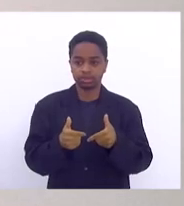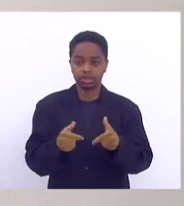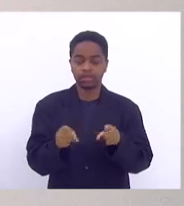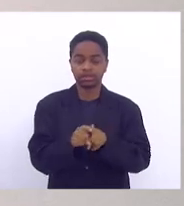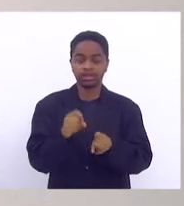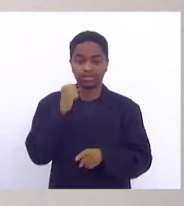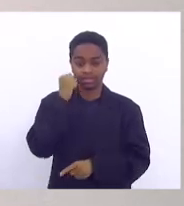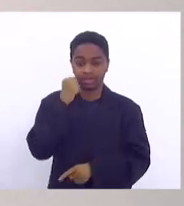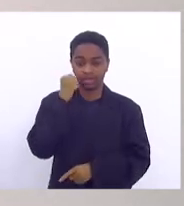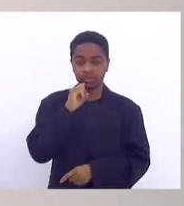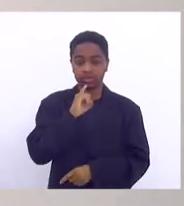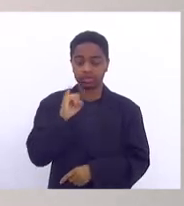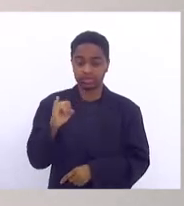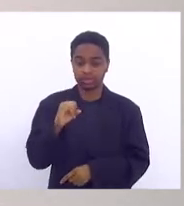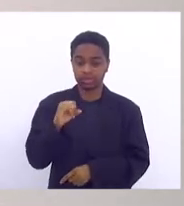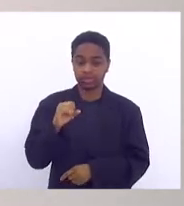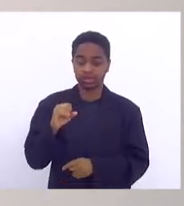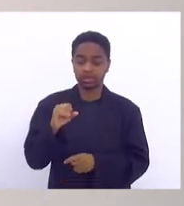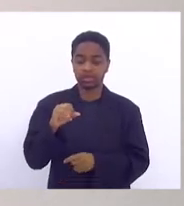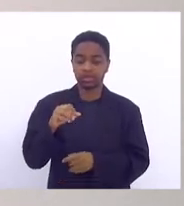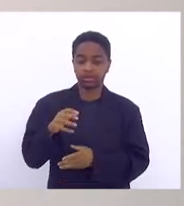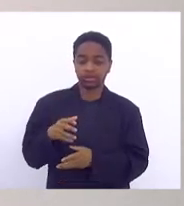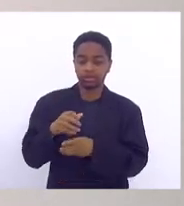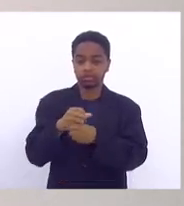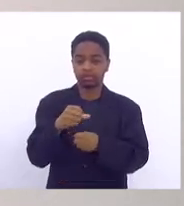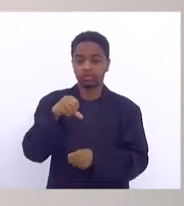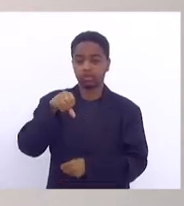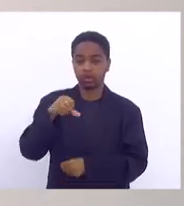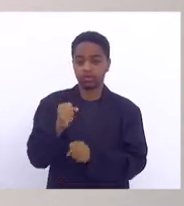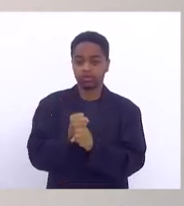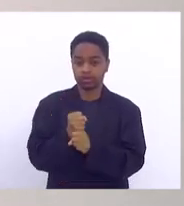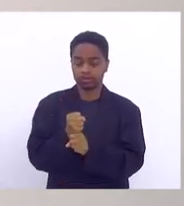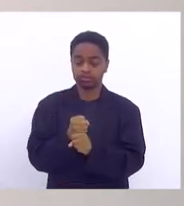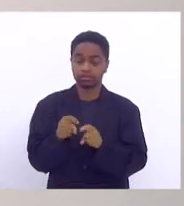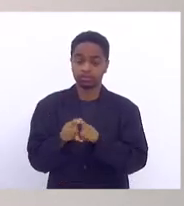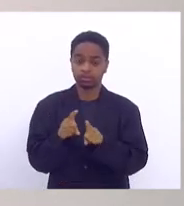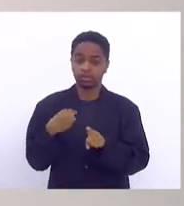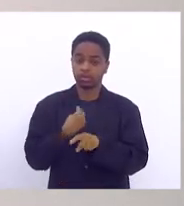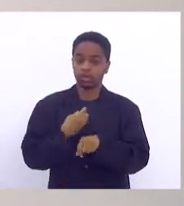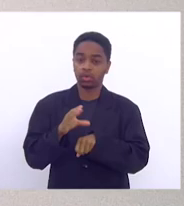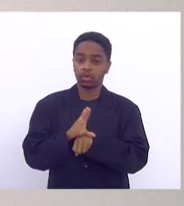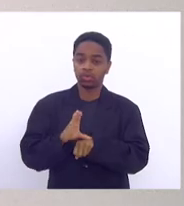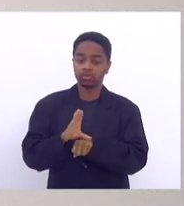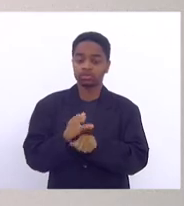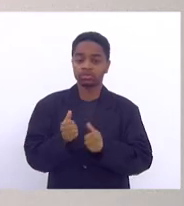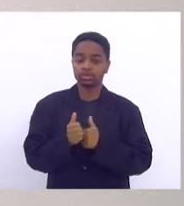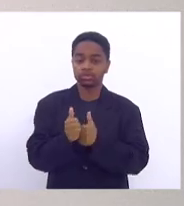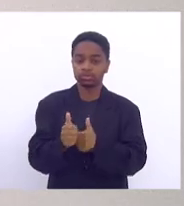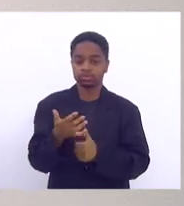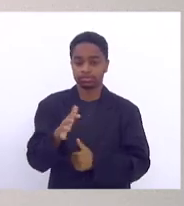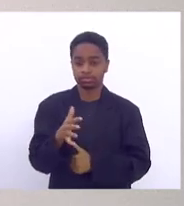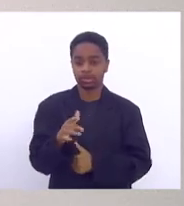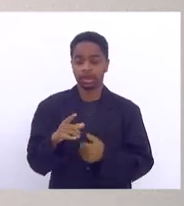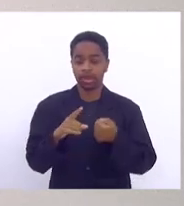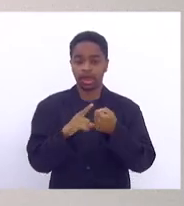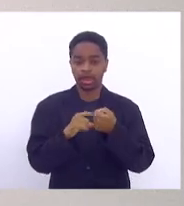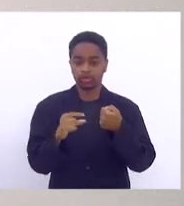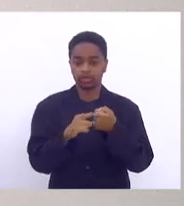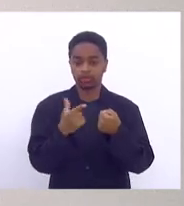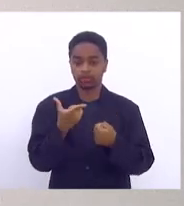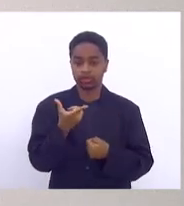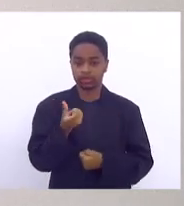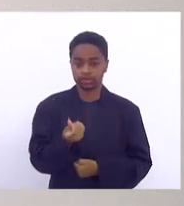9 anos a nossa Constituição a nossa primeira foi mais ou menos nessa linha também ela colocou qu no artigo